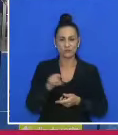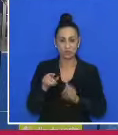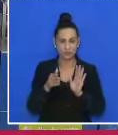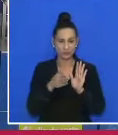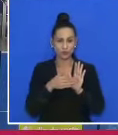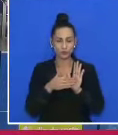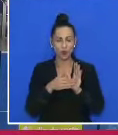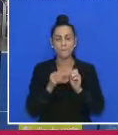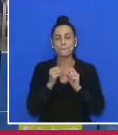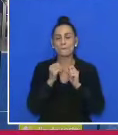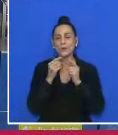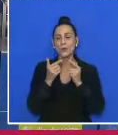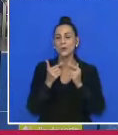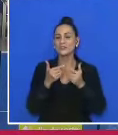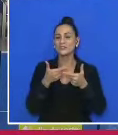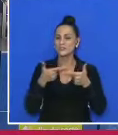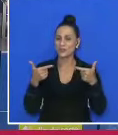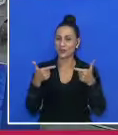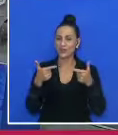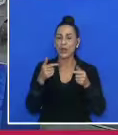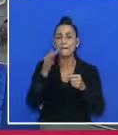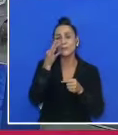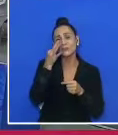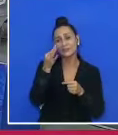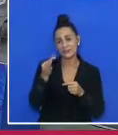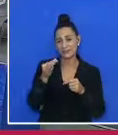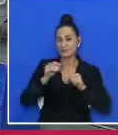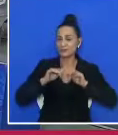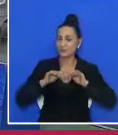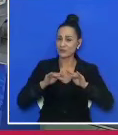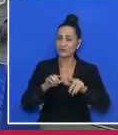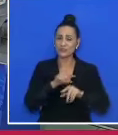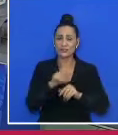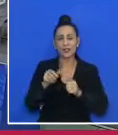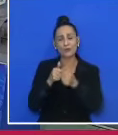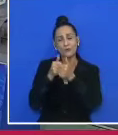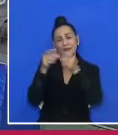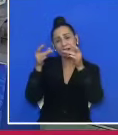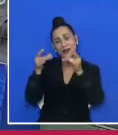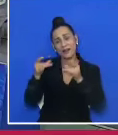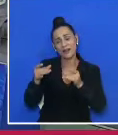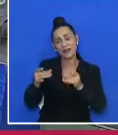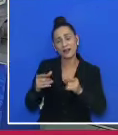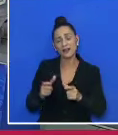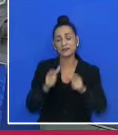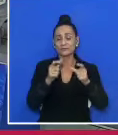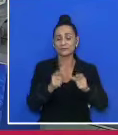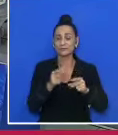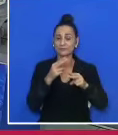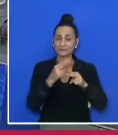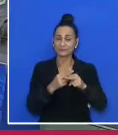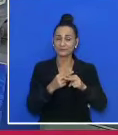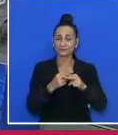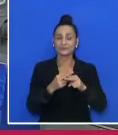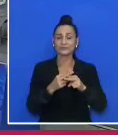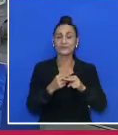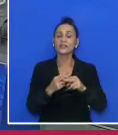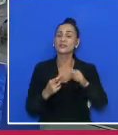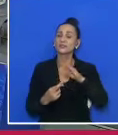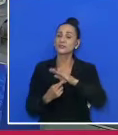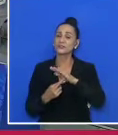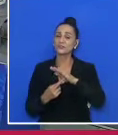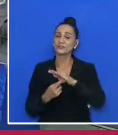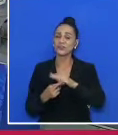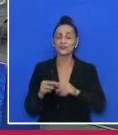você que apostou, boa sorte. Fique atento à nossa transmissão. Você acompanhando cada detalhe direto do espaço Loterias Caixa,